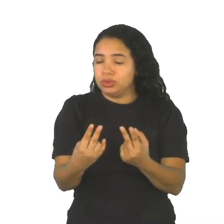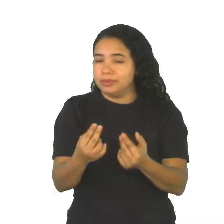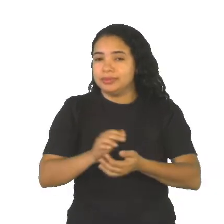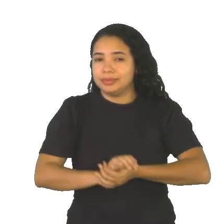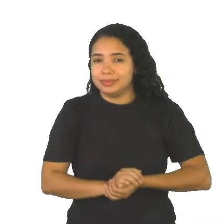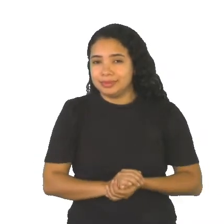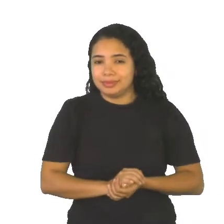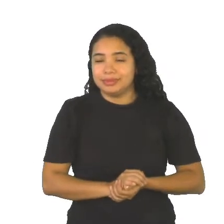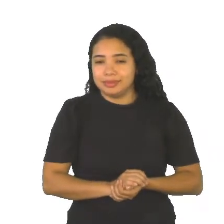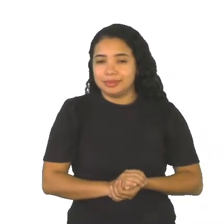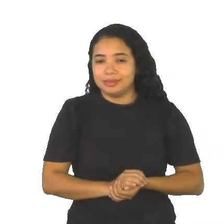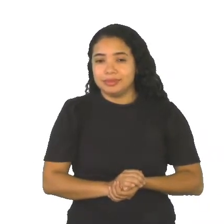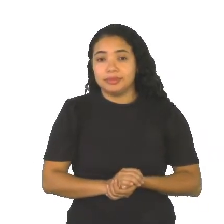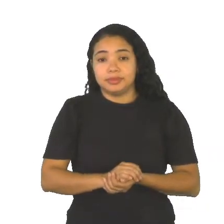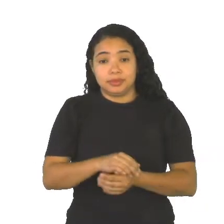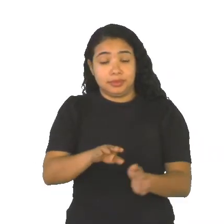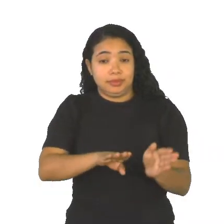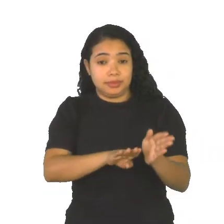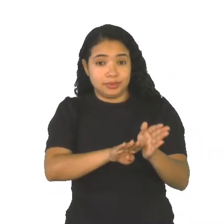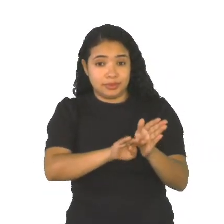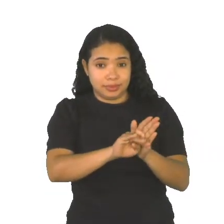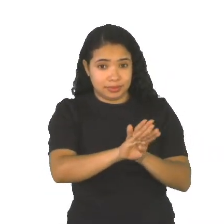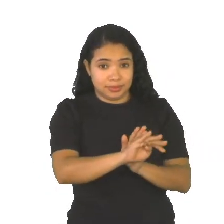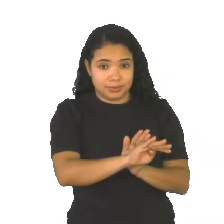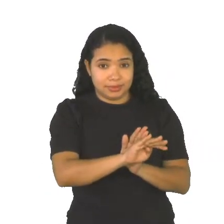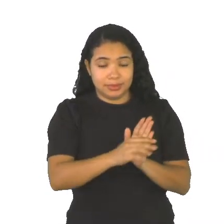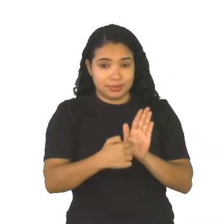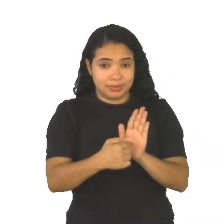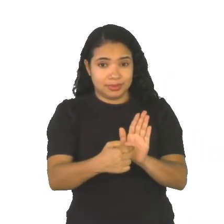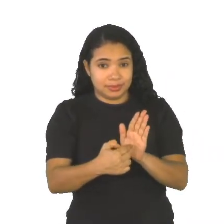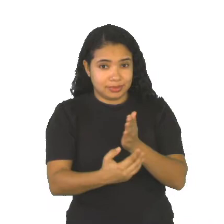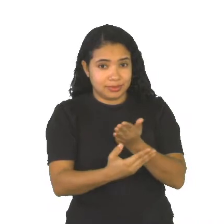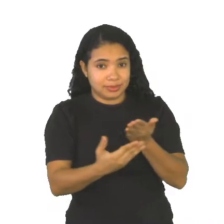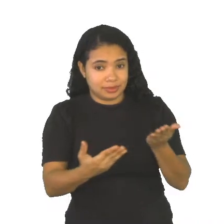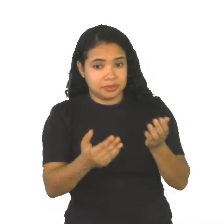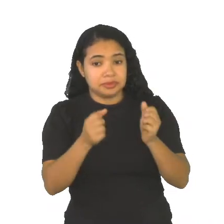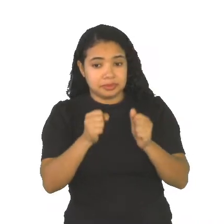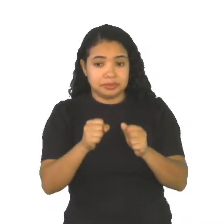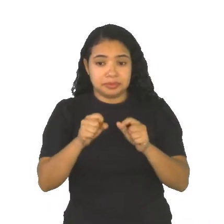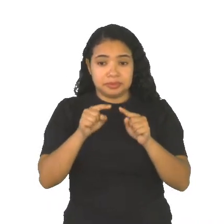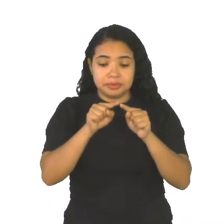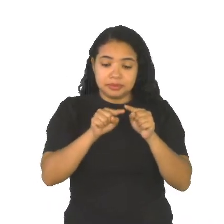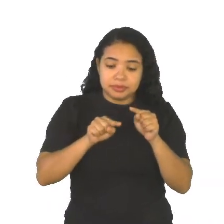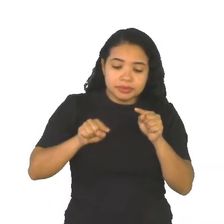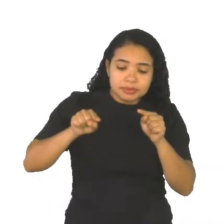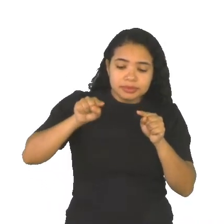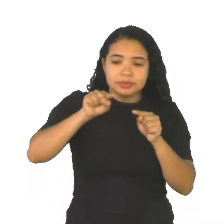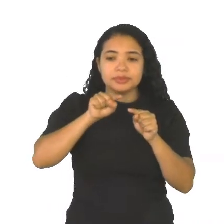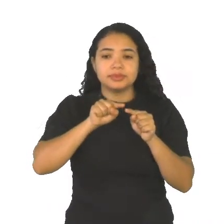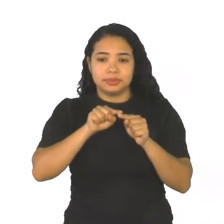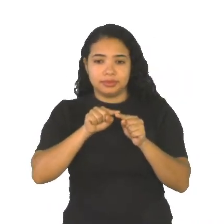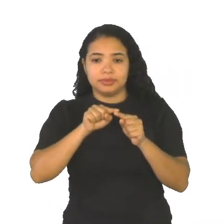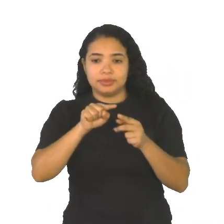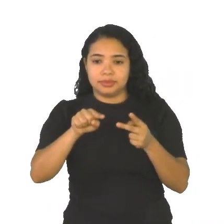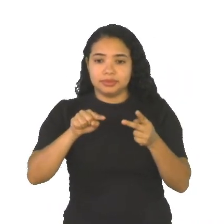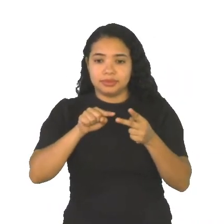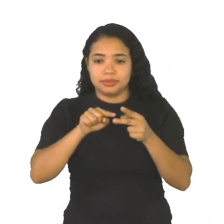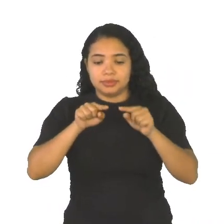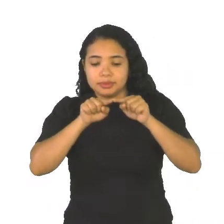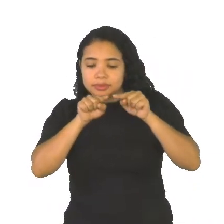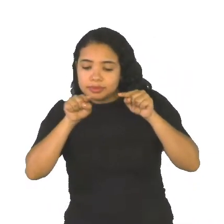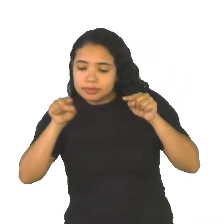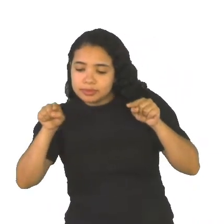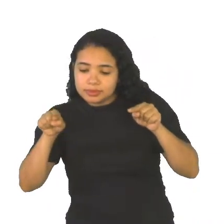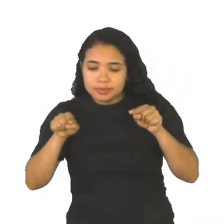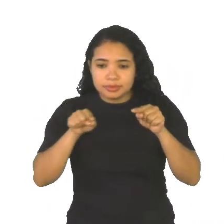As bactérias, igual tá na tela de vocês aí, elas podem ser redondas, formato cilíndrico, em formato de cadeia, que